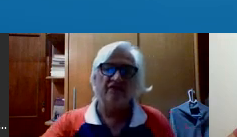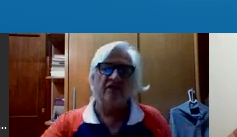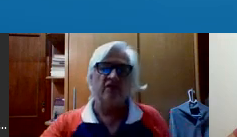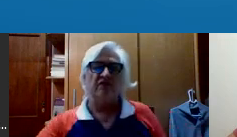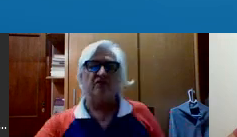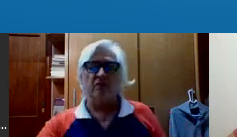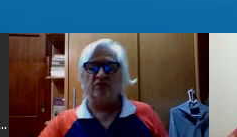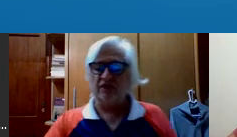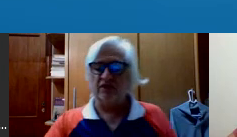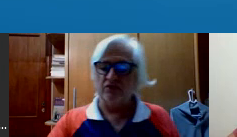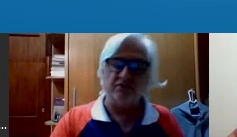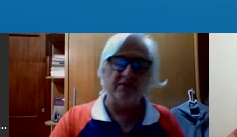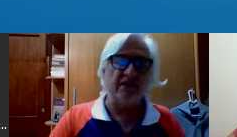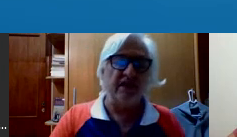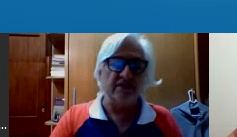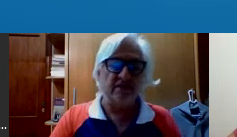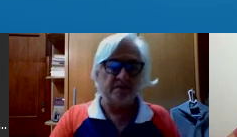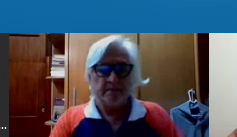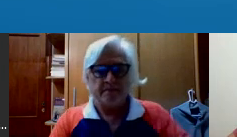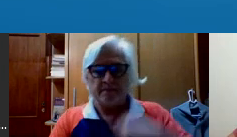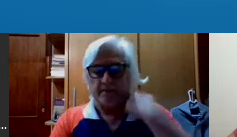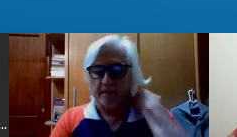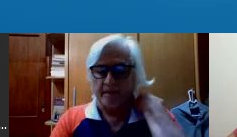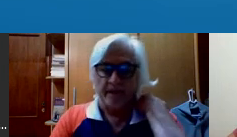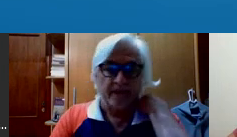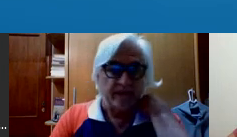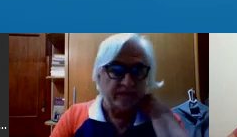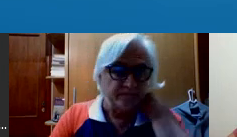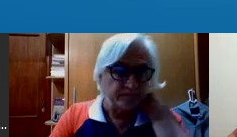gente vai procurar ver como selecionar os materiais.